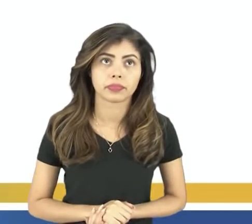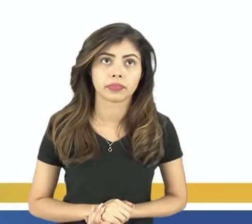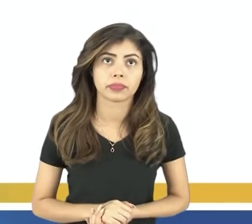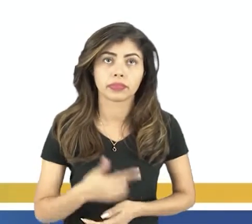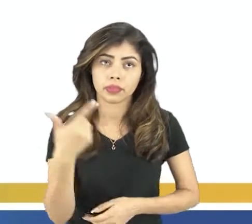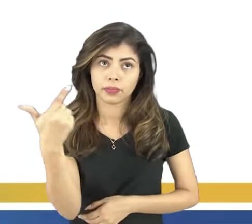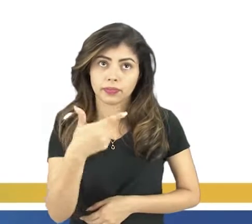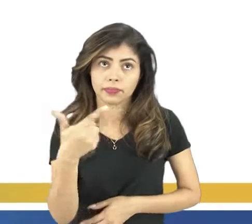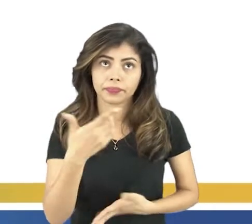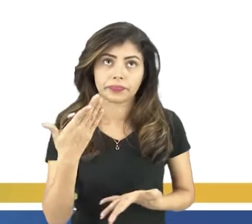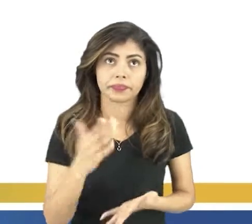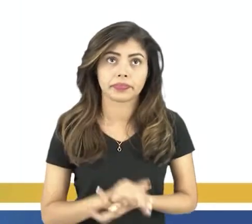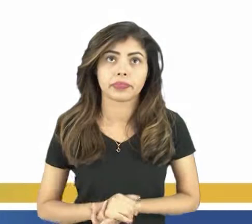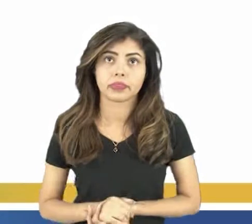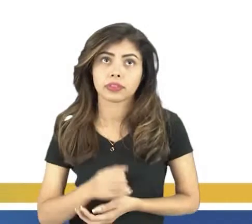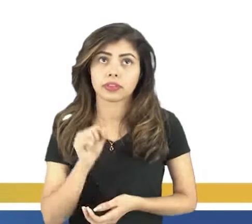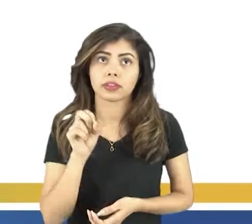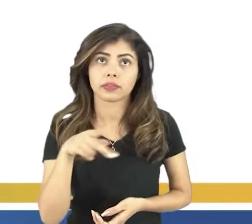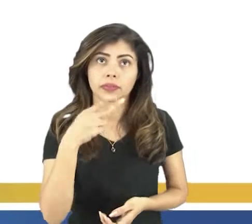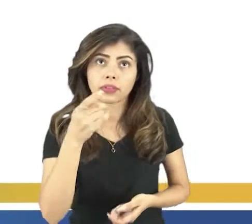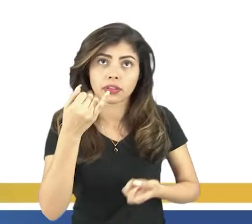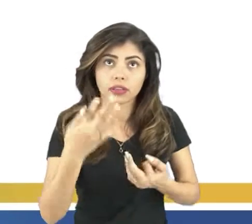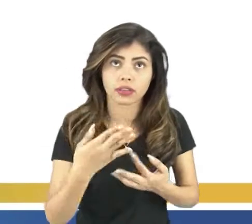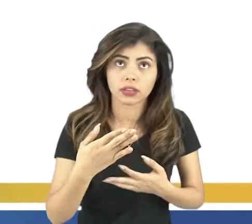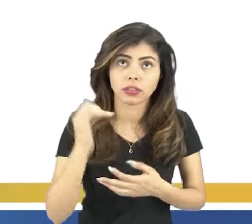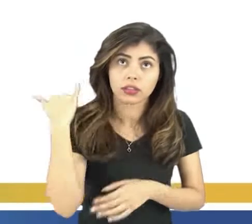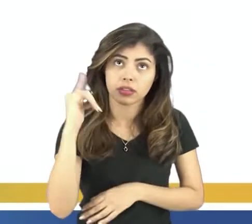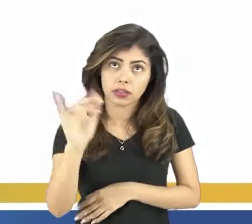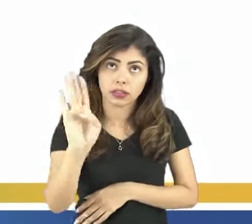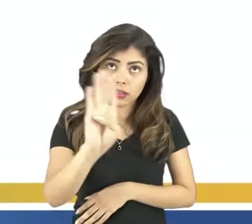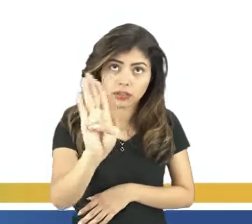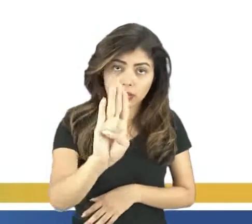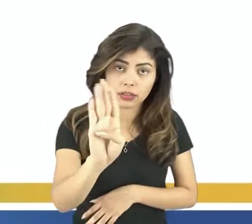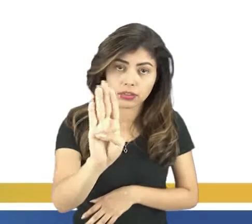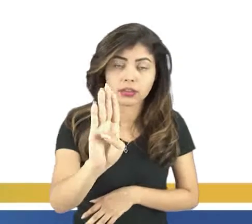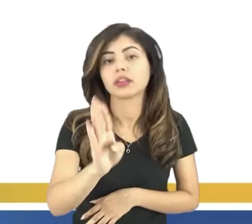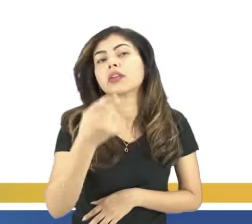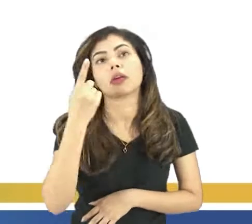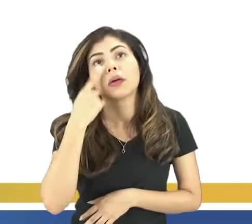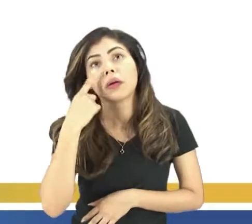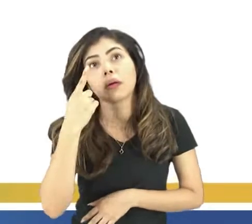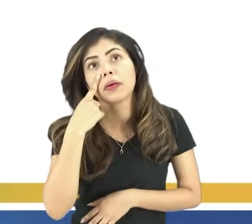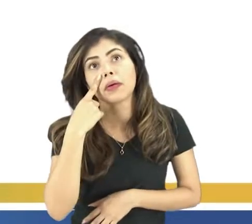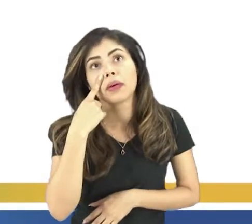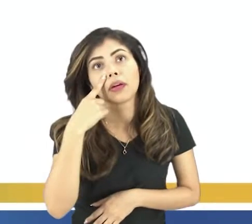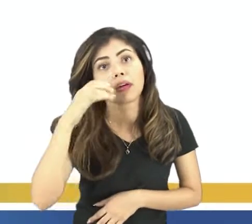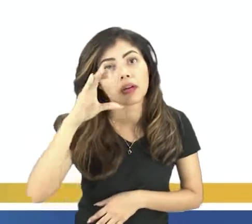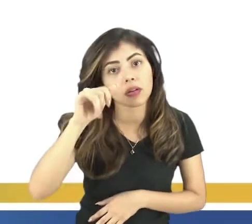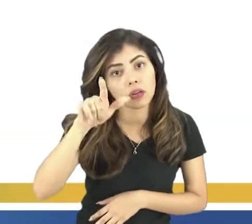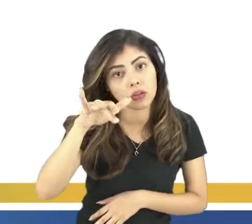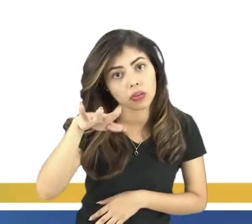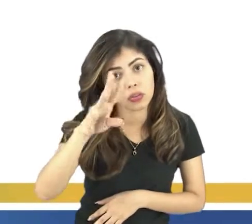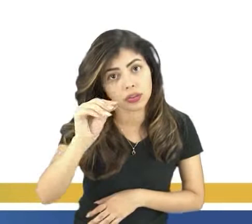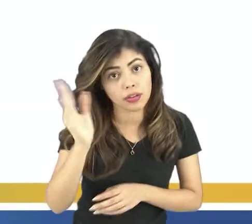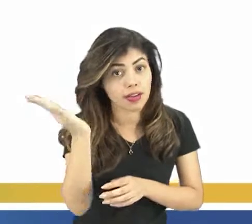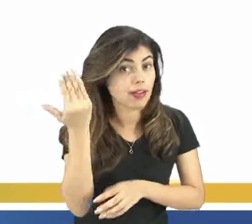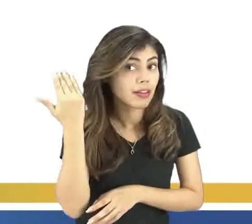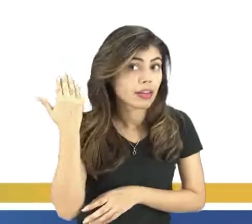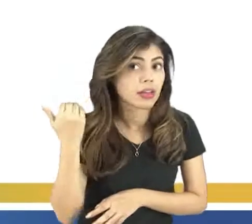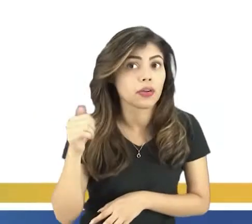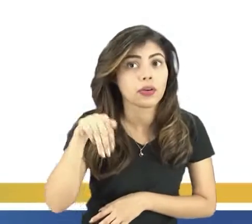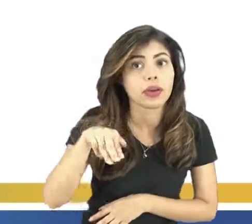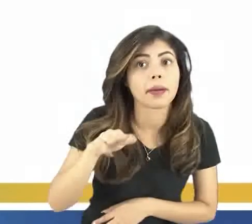a segunda questão diz, suponha que uma carga elétrica de 4, observe que a unidade é Coulomb e a gente tem uma letrinha antes,